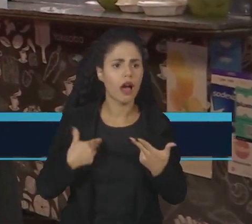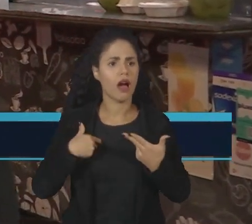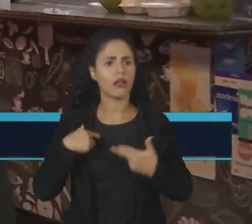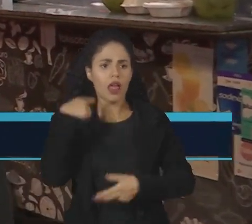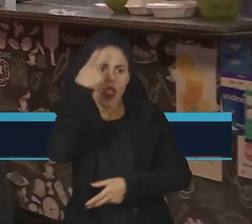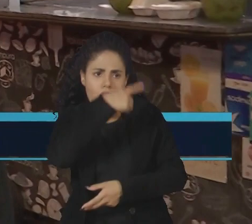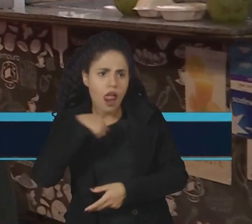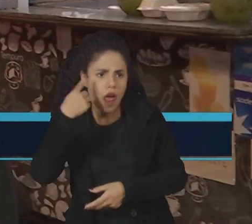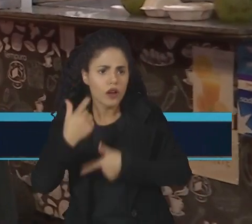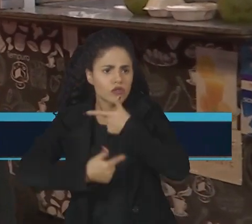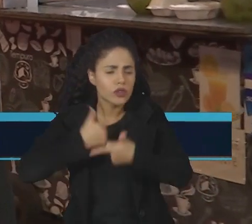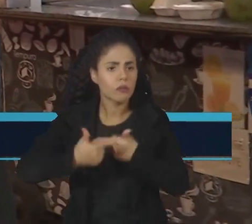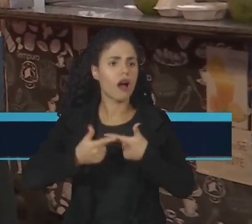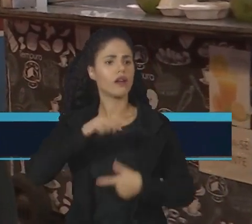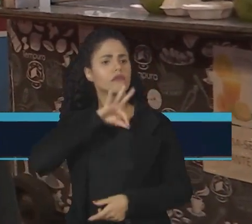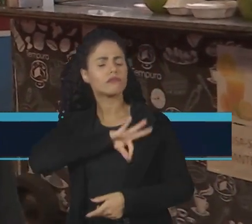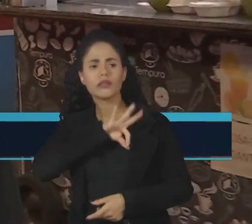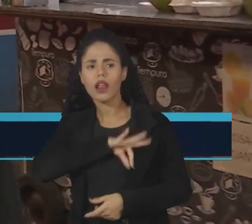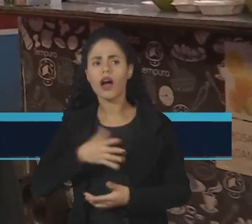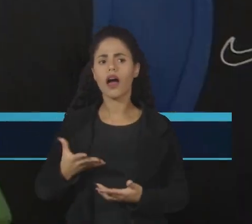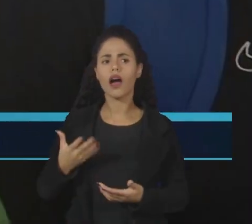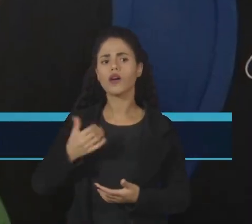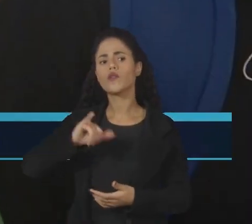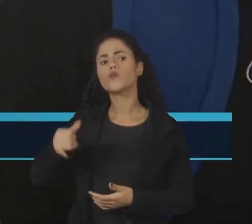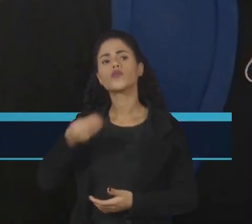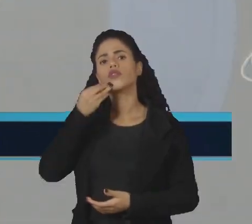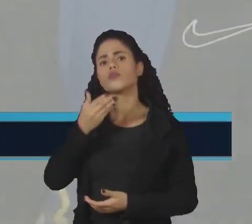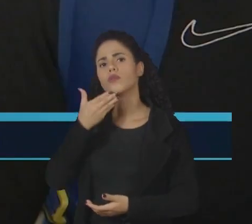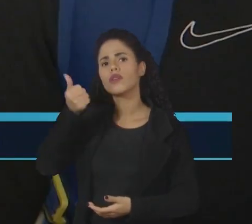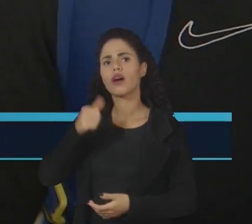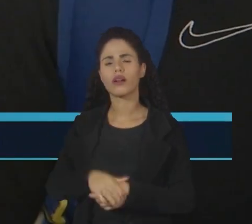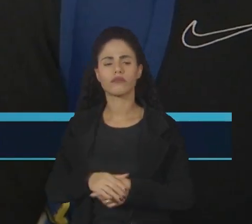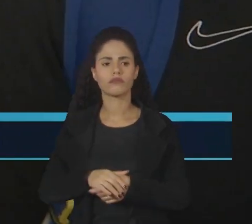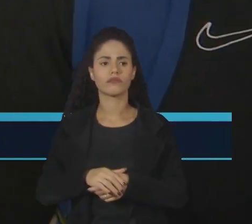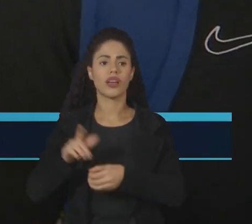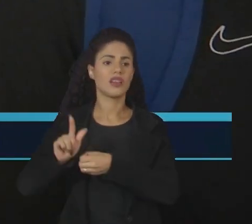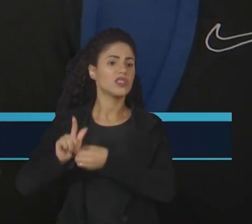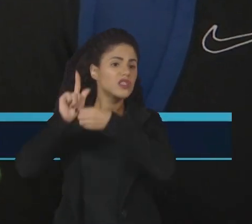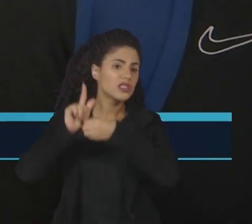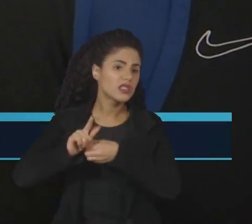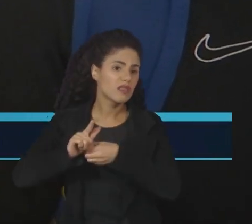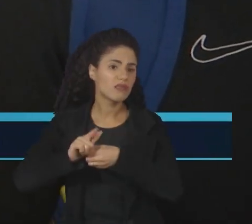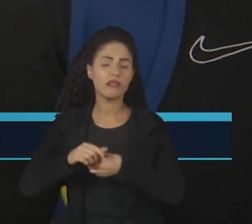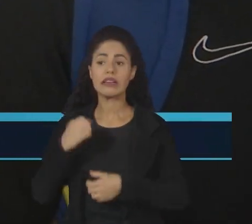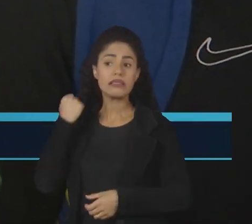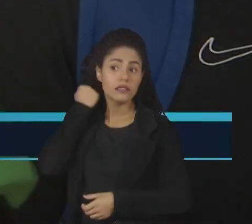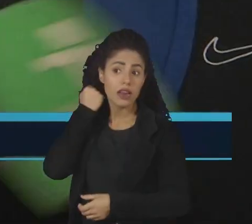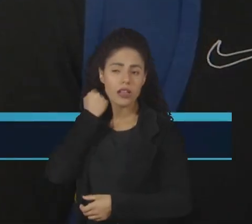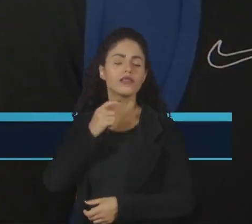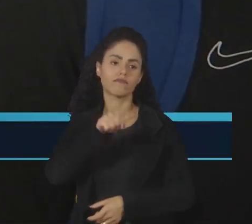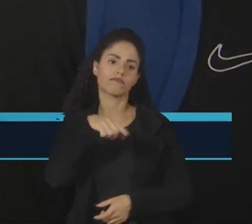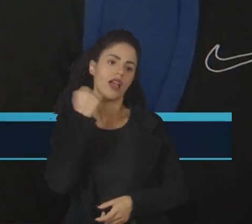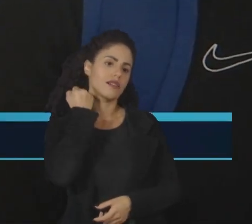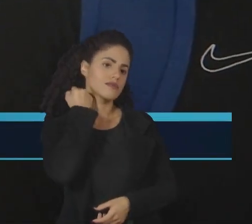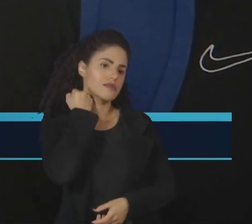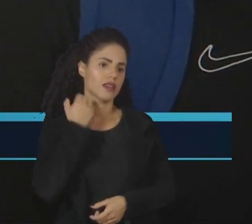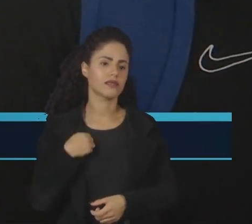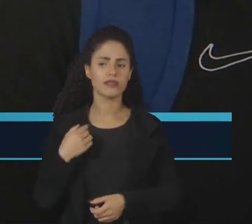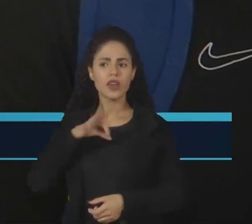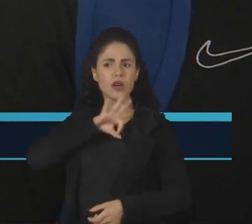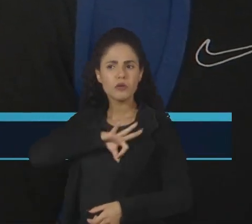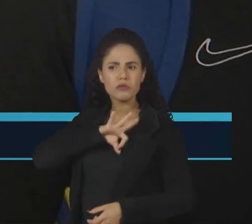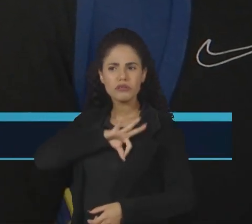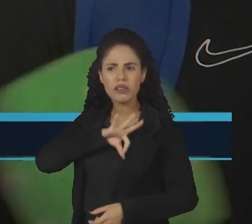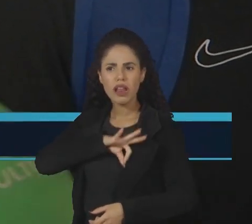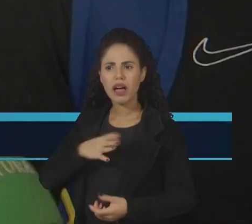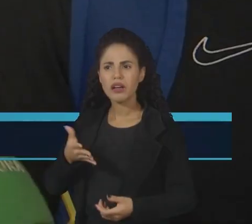ou salário, né, alguma outra oportunidade. Uma má gestão. Gera estresse também? Estresse. Ou seja, salário não é tudo no